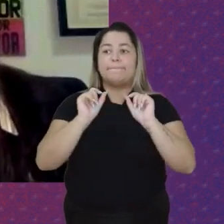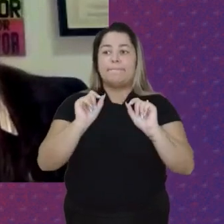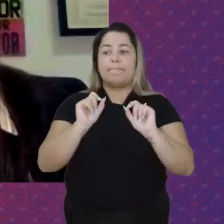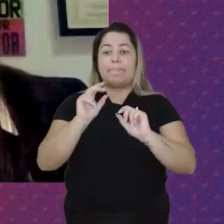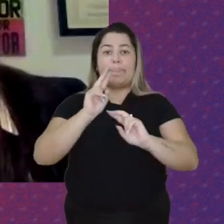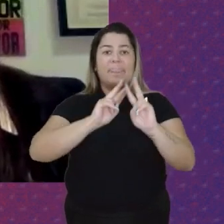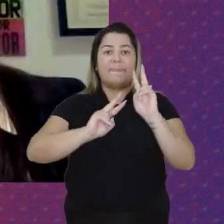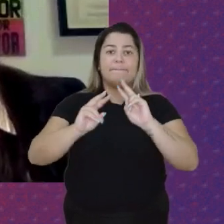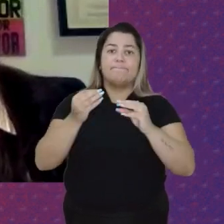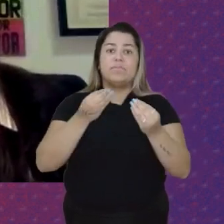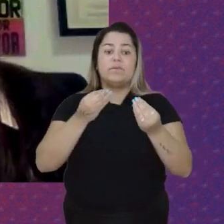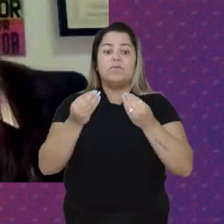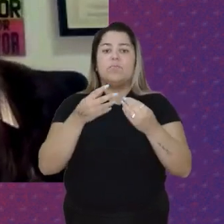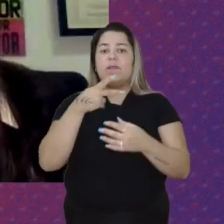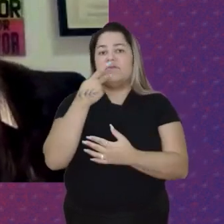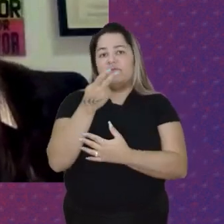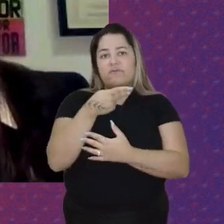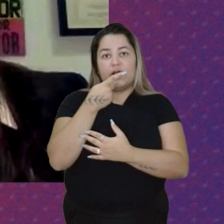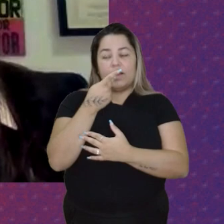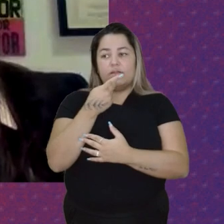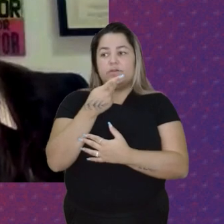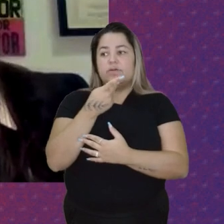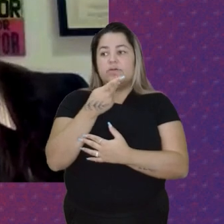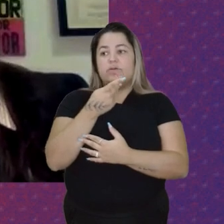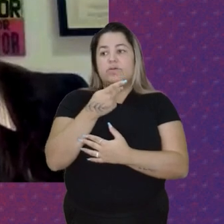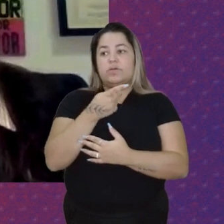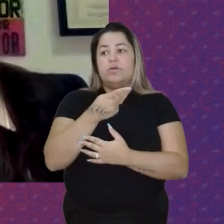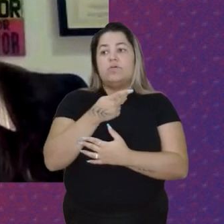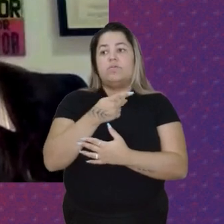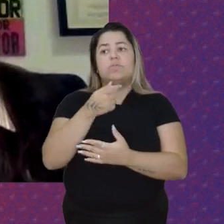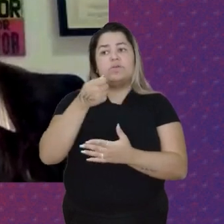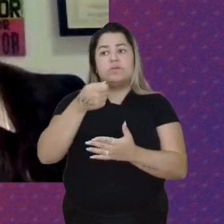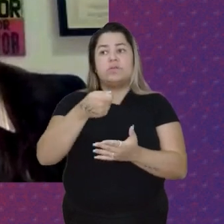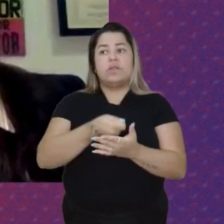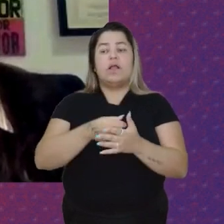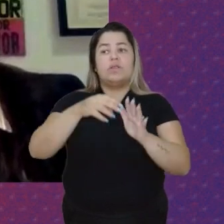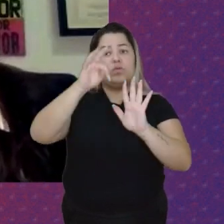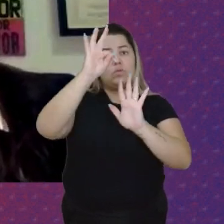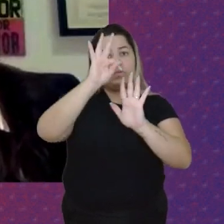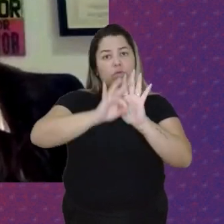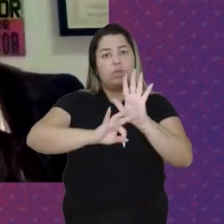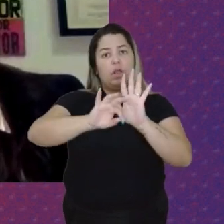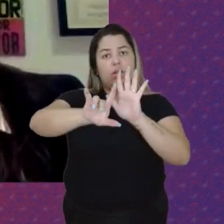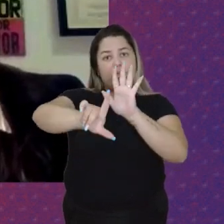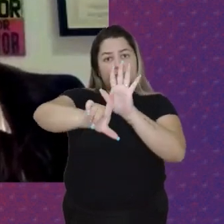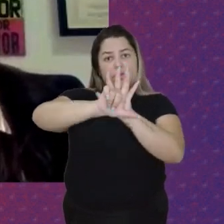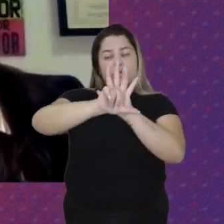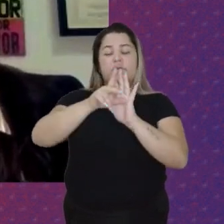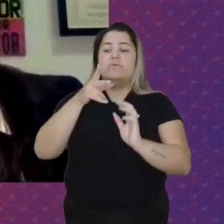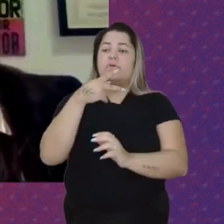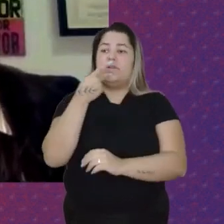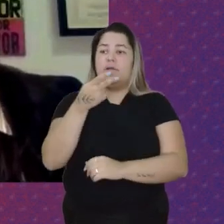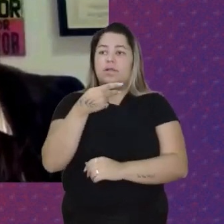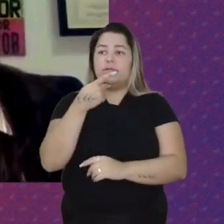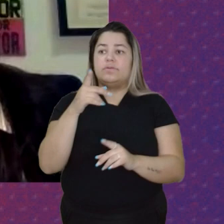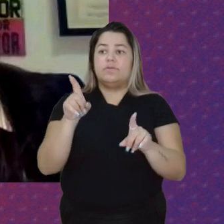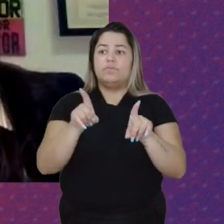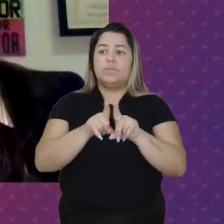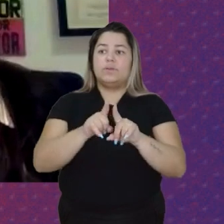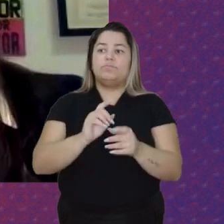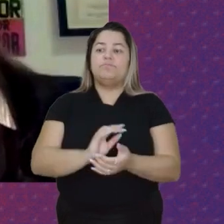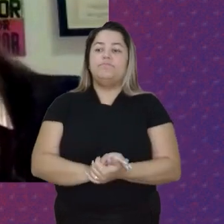vejam como que fala, como que essa garantia está no texto da lei, porque eu quero comentar também, deixa eu ver se eu